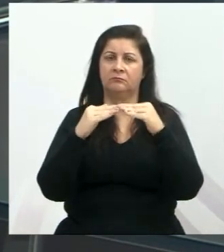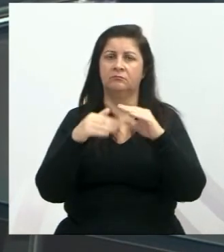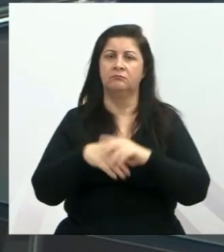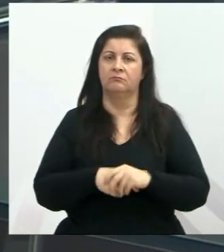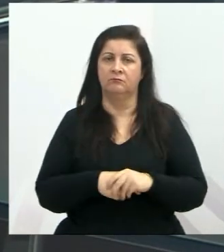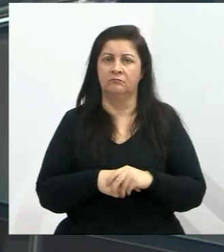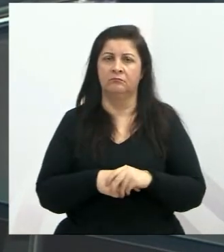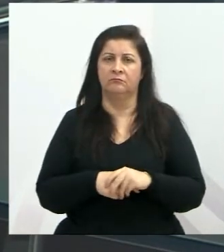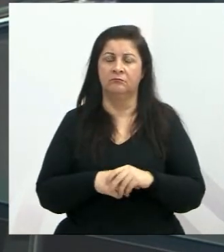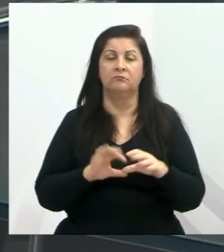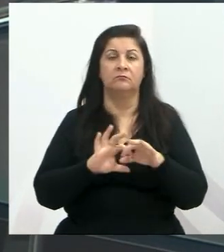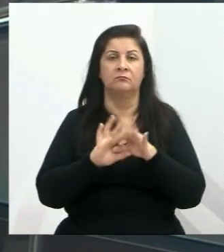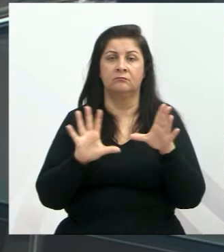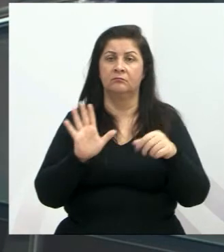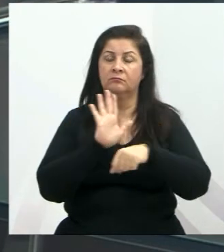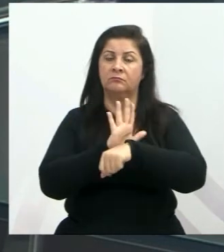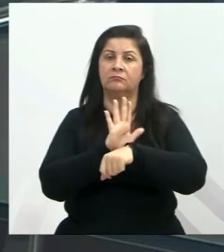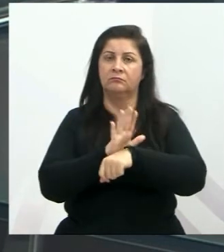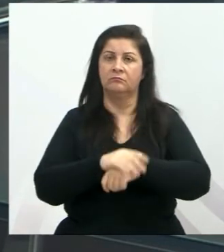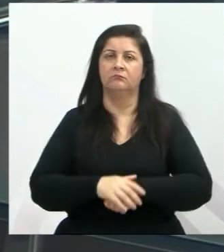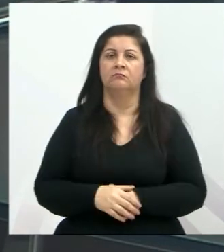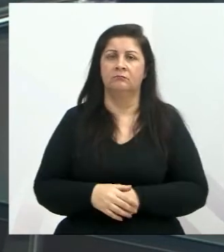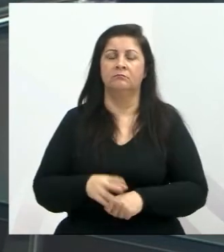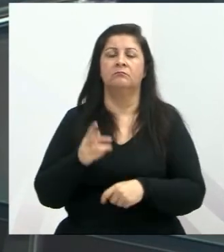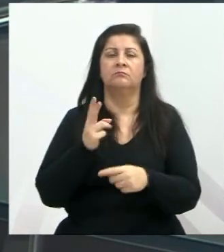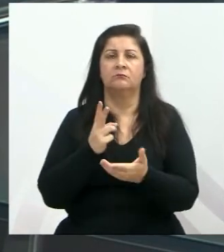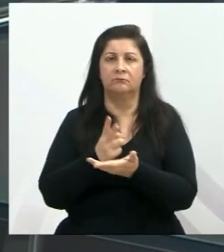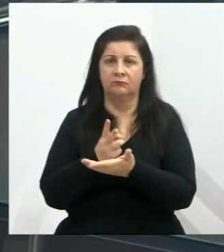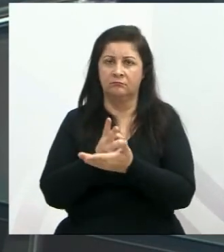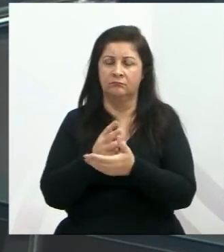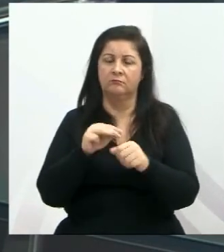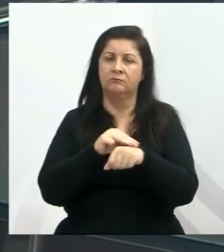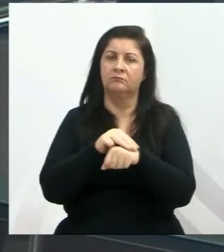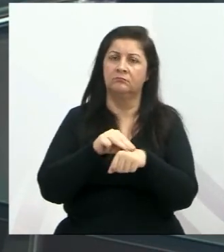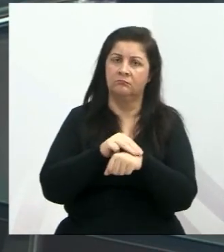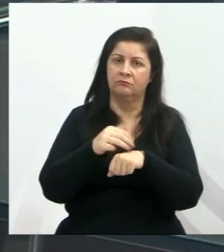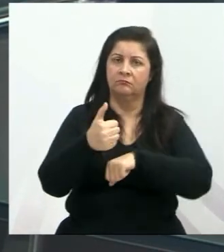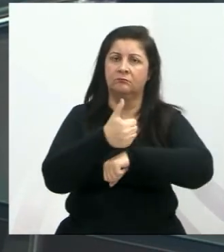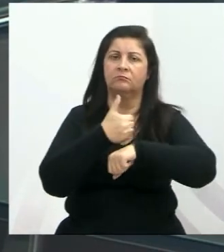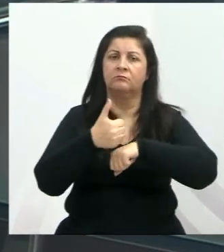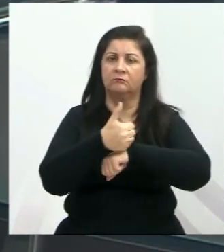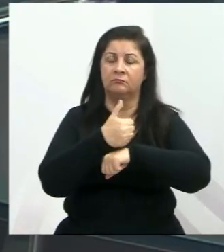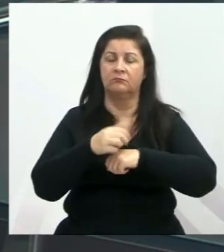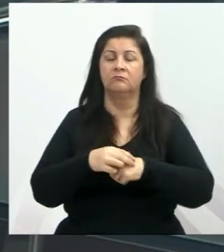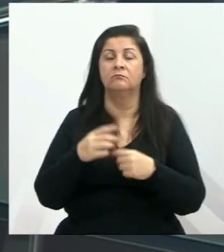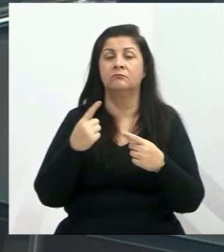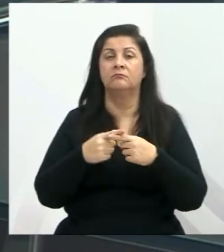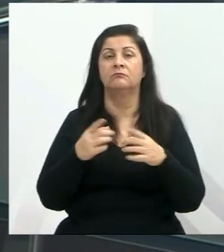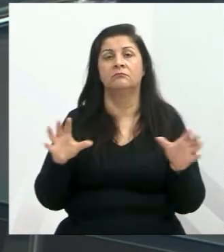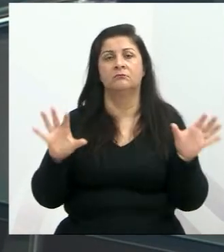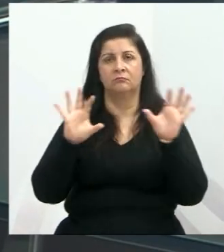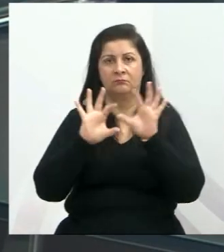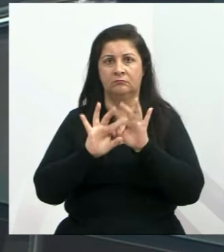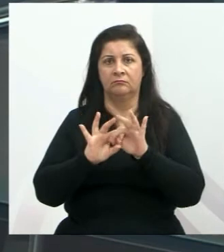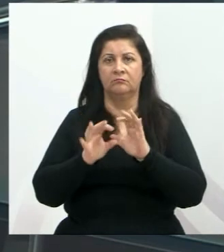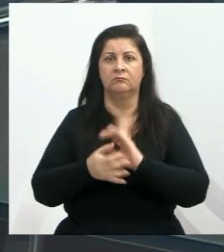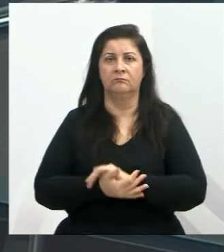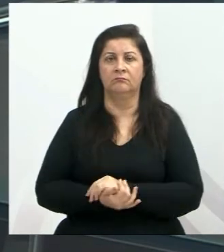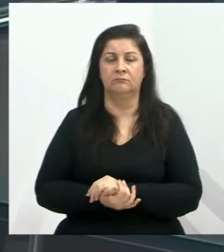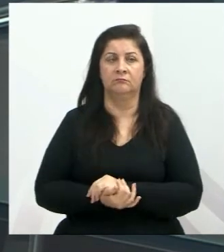inteiramente à disposição para que a gente possa sempre conversar com os profissionais da área, porque eles são aliados do poder público.